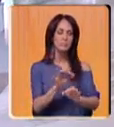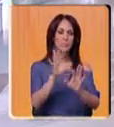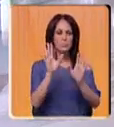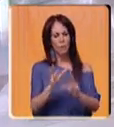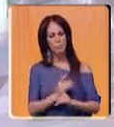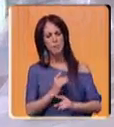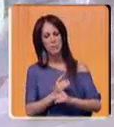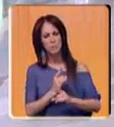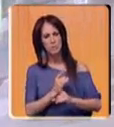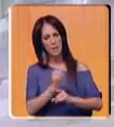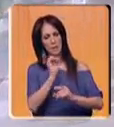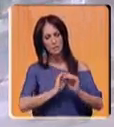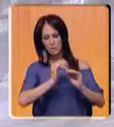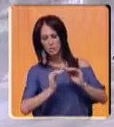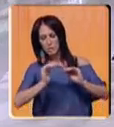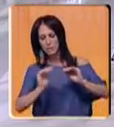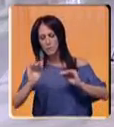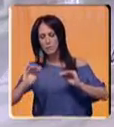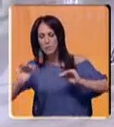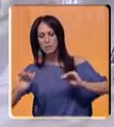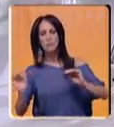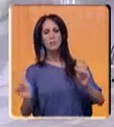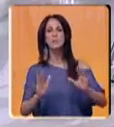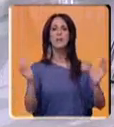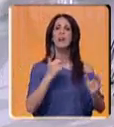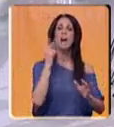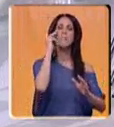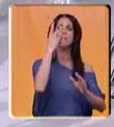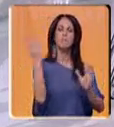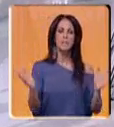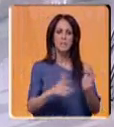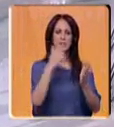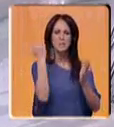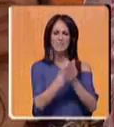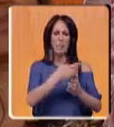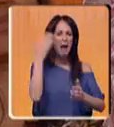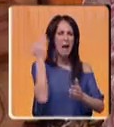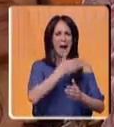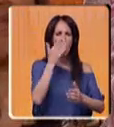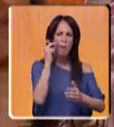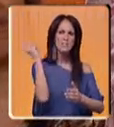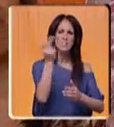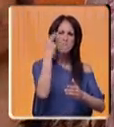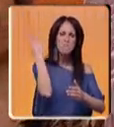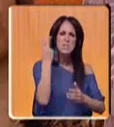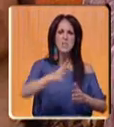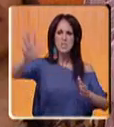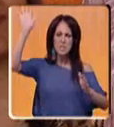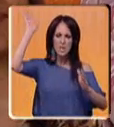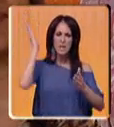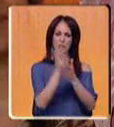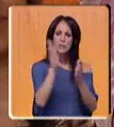e mantenho. Aulas de canto. Aulas de canto toda a vida. Eu acho que é uma coisa que se tem que manter isso para. É notável. É aprender toda a vida. É aprender até o último